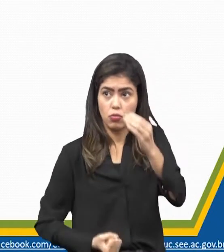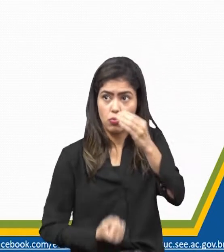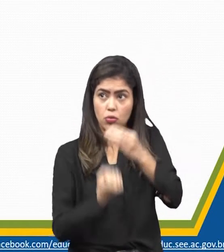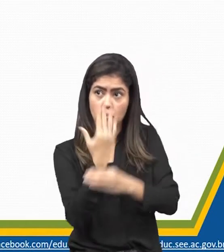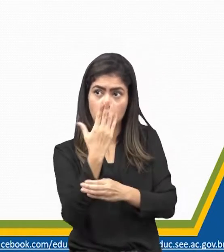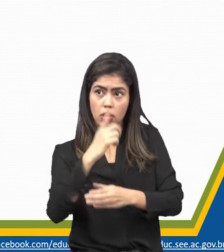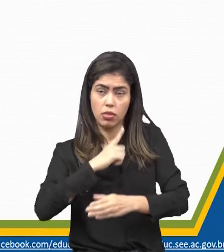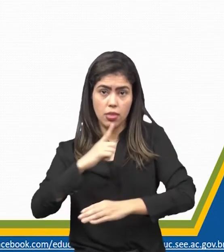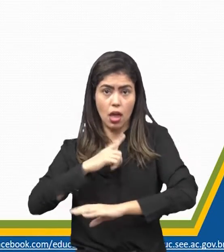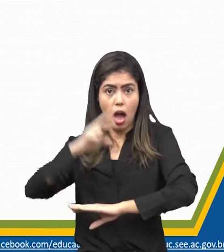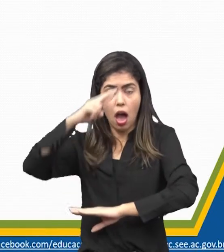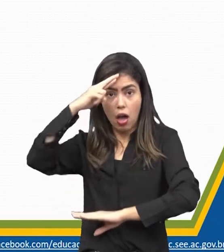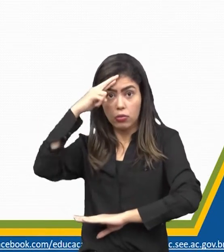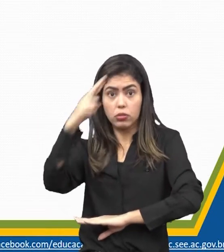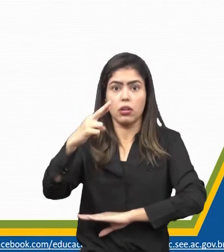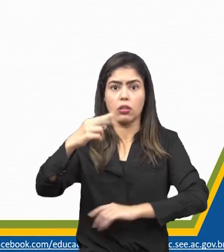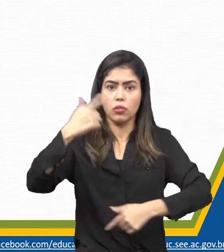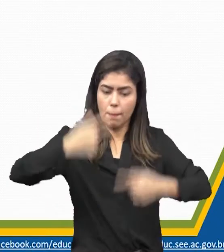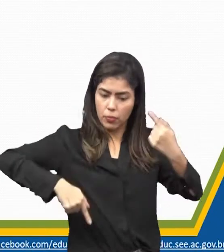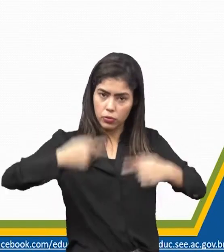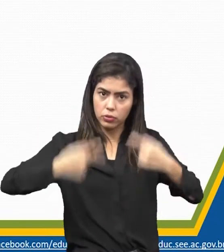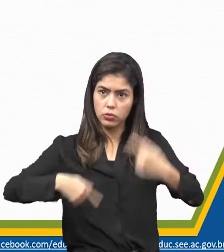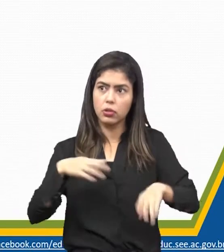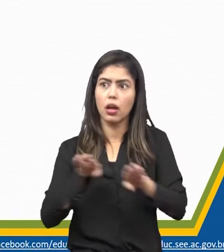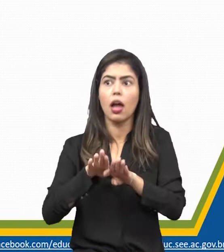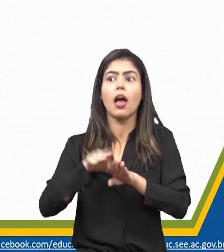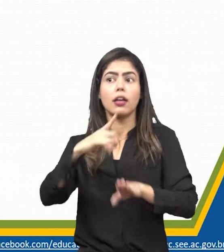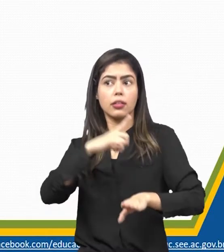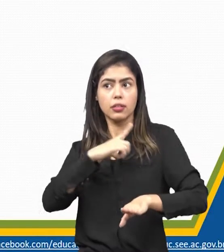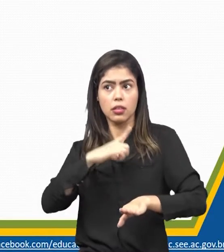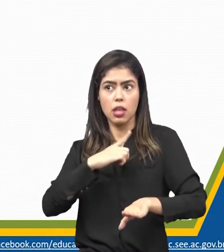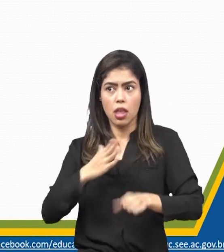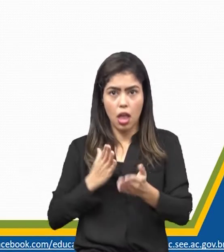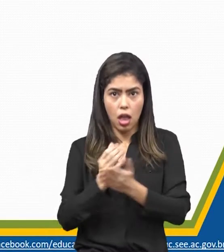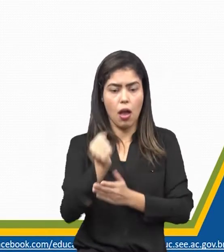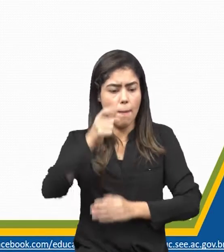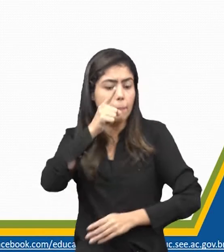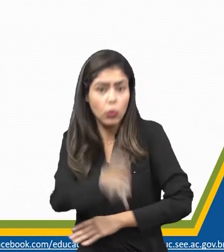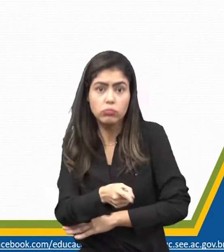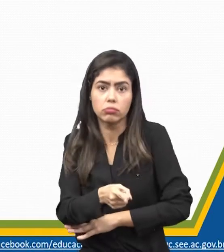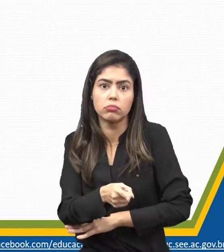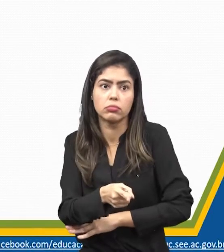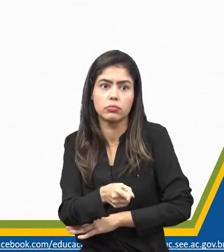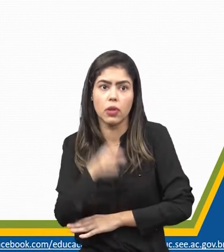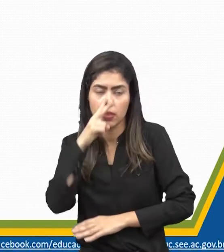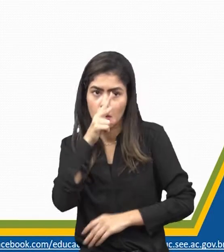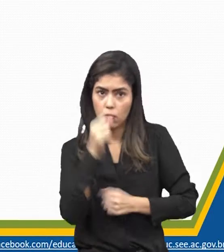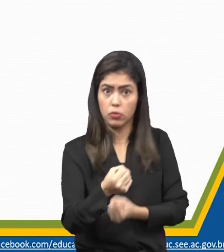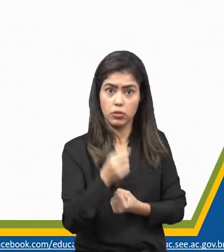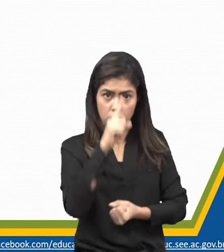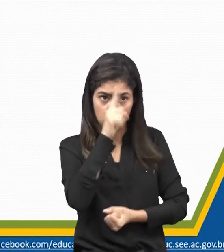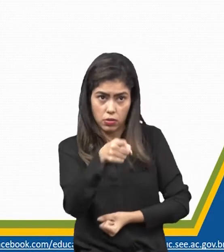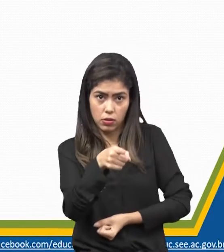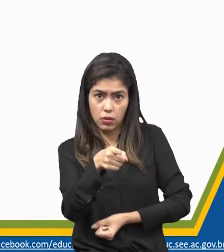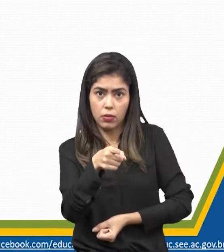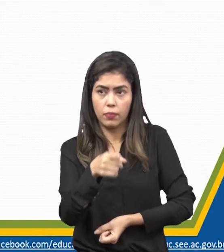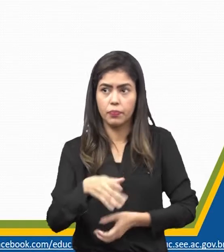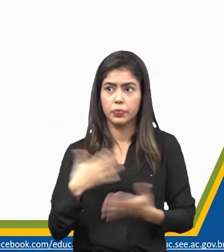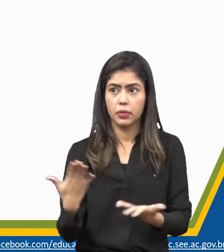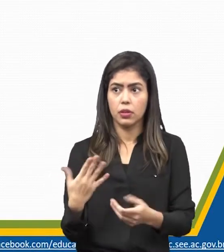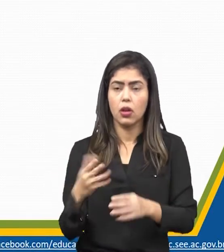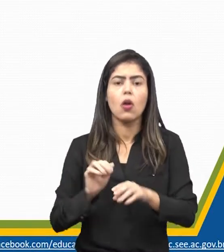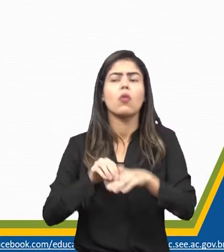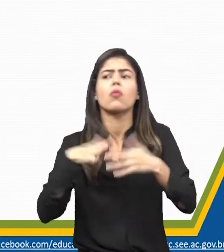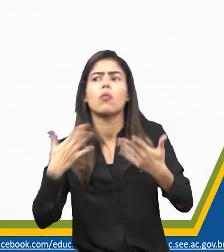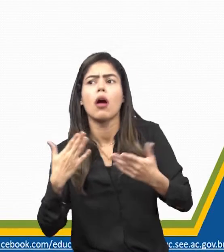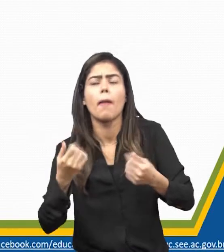de uma autoridade política, capaz de exercer o poder de mando. Qual o objetivo disso? Por que as